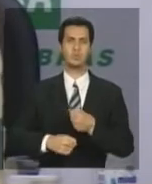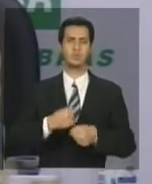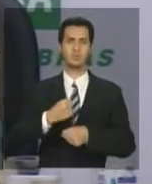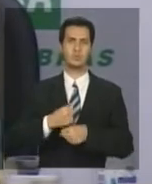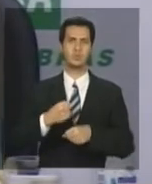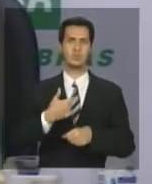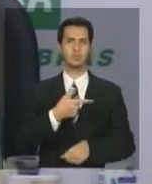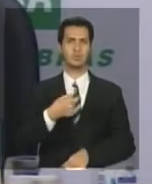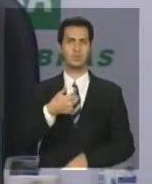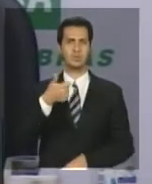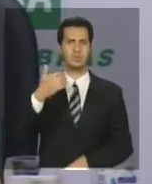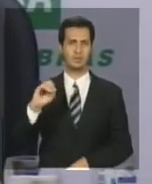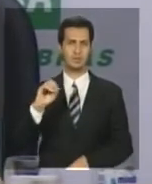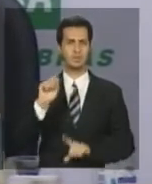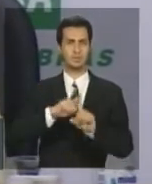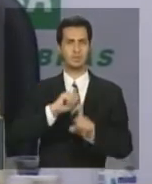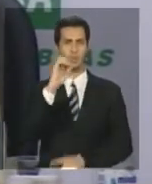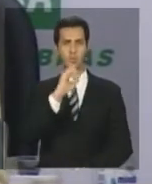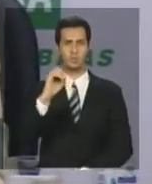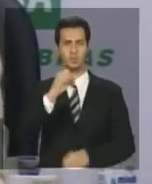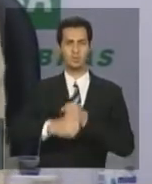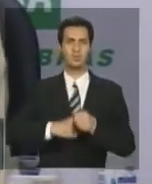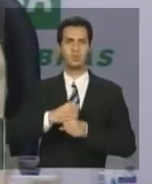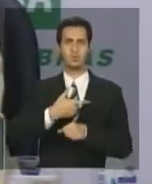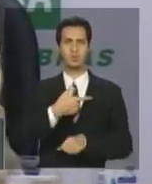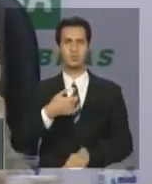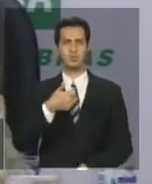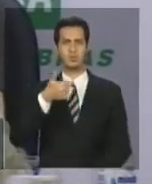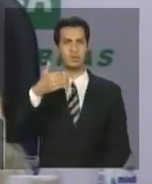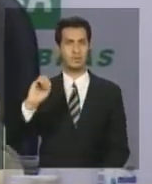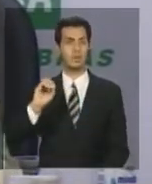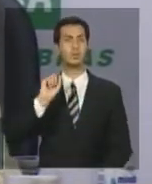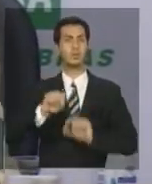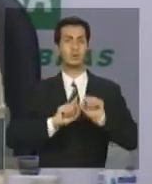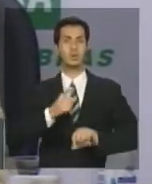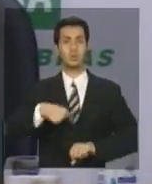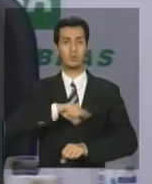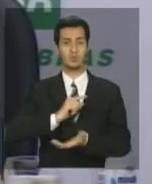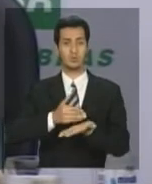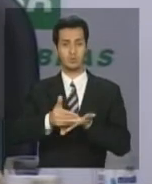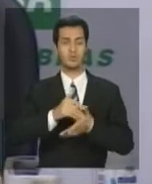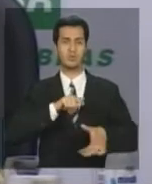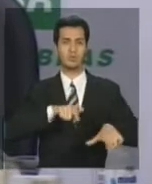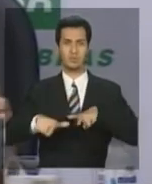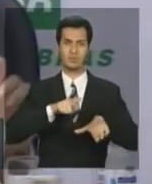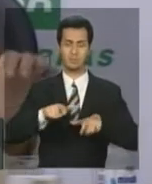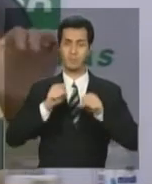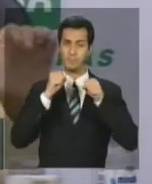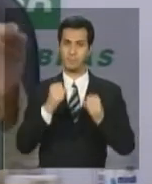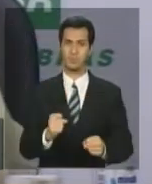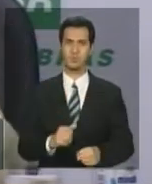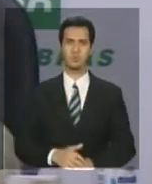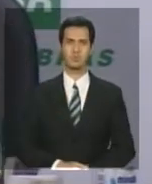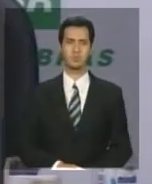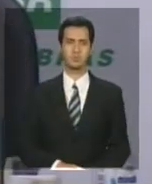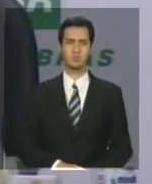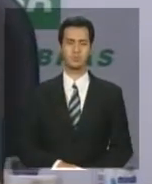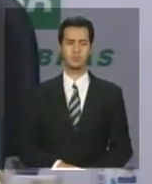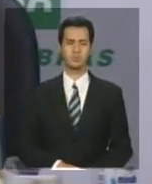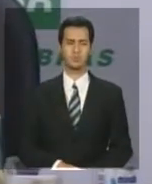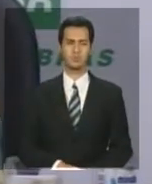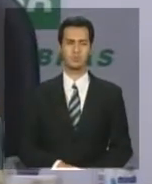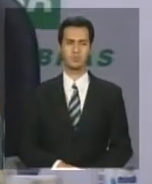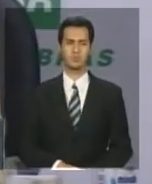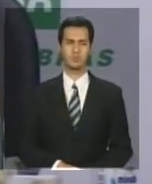2010, outubro de 2010, começou um trabalho muito forte, passado na régua, como